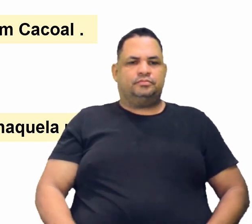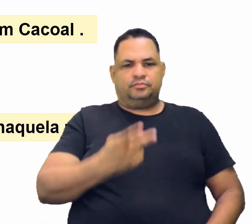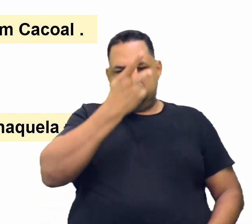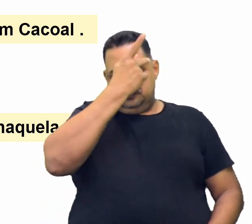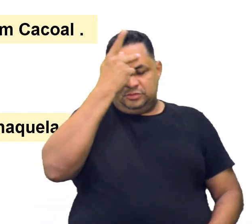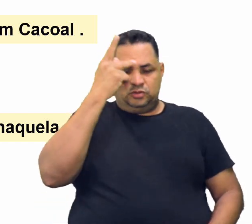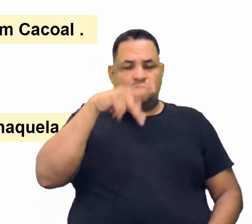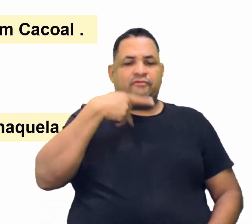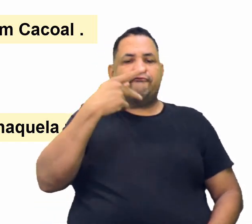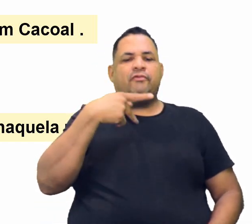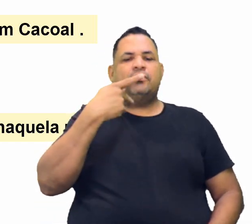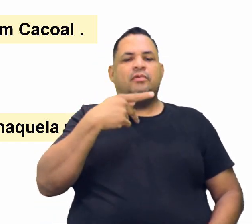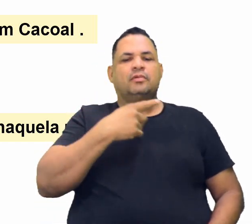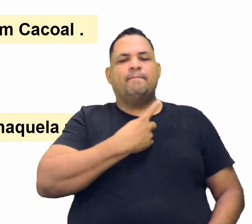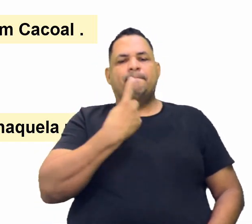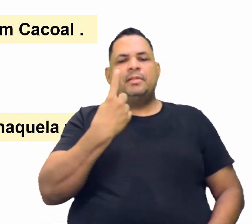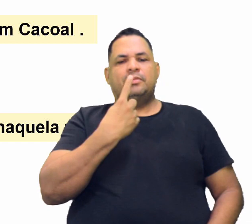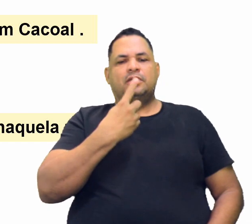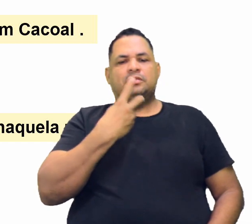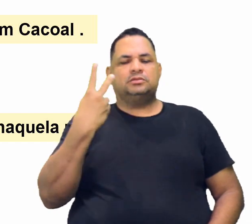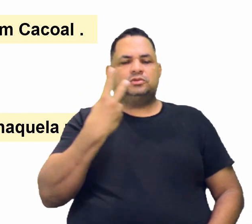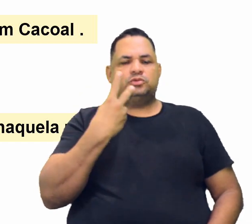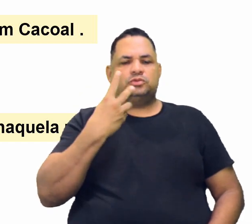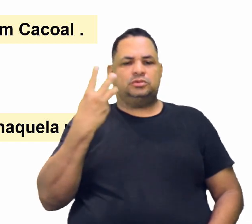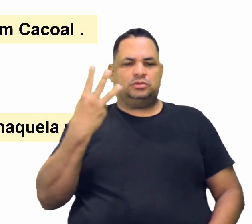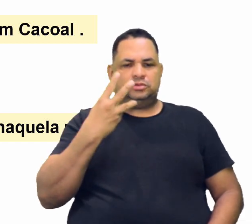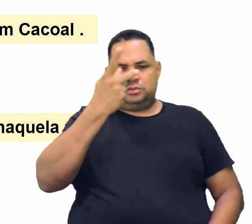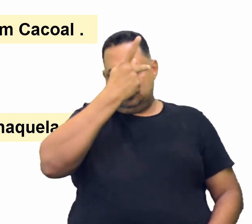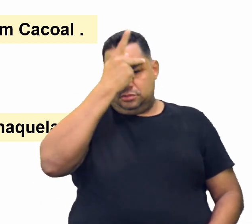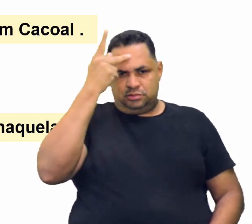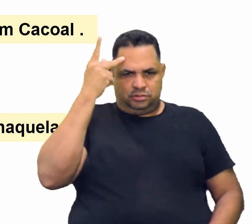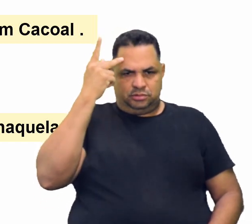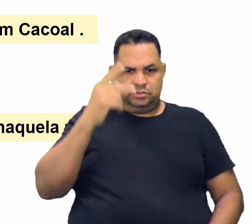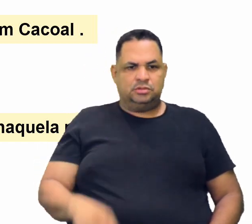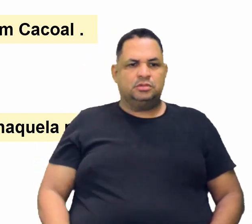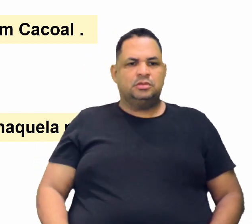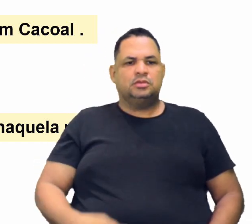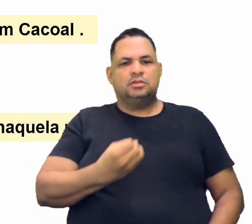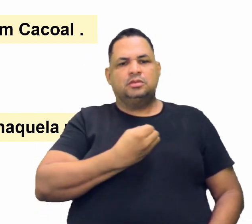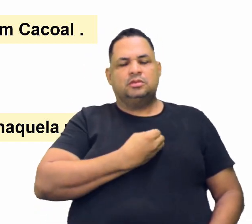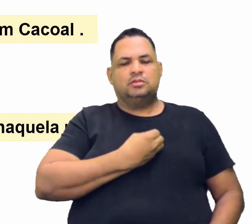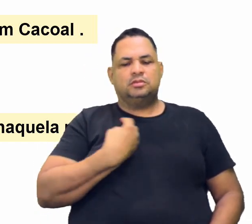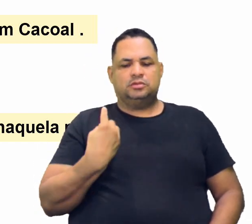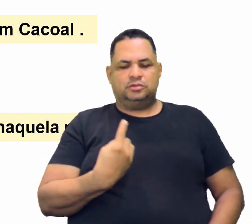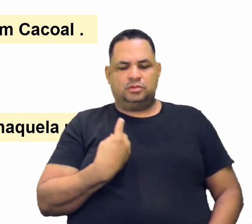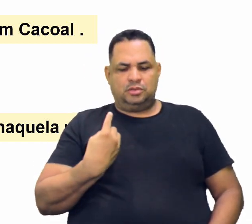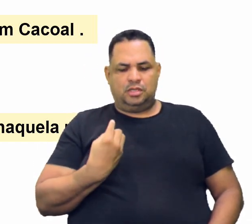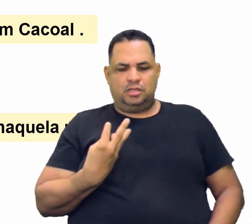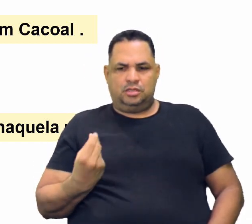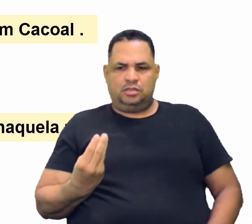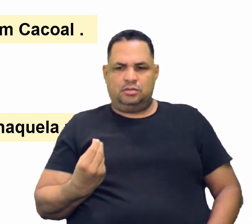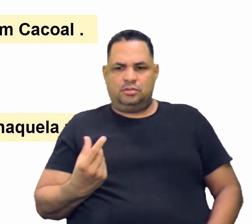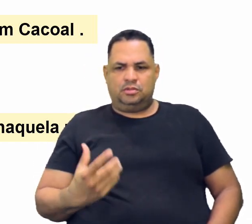do discurso. Primeira, segunda, terceira pessoa. Ó, e número, singular e plural.